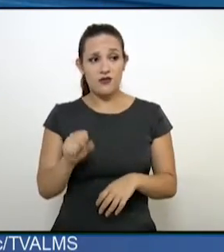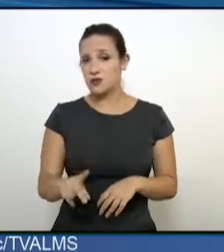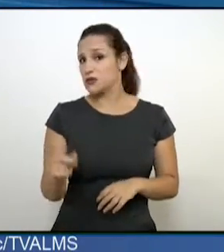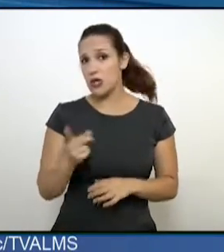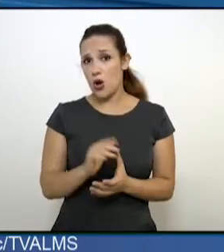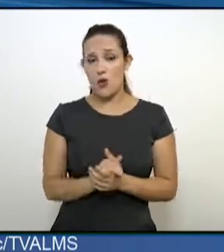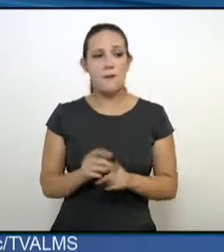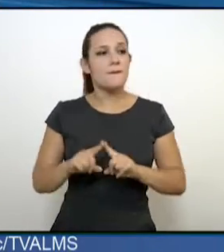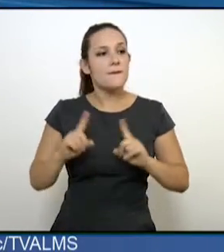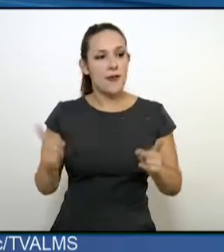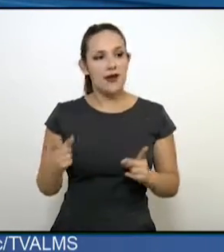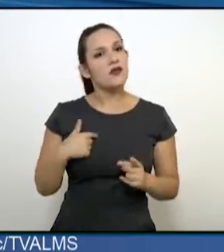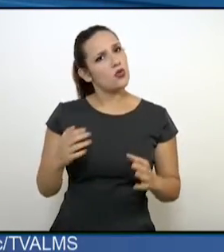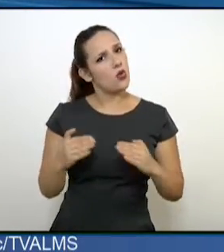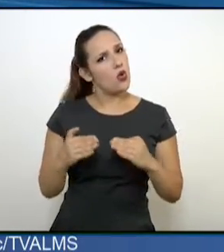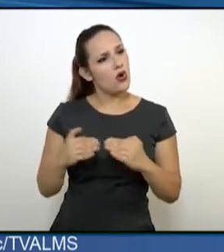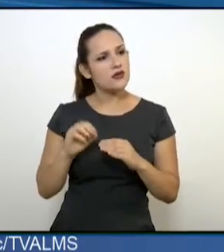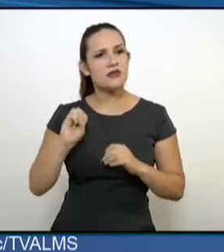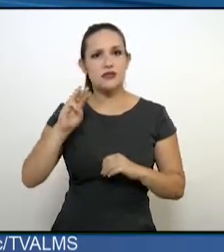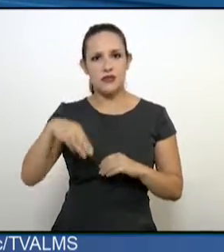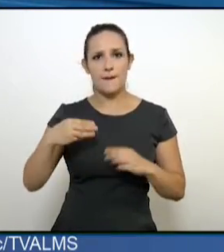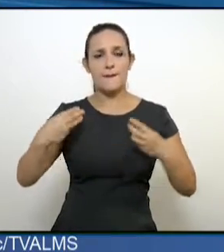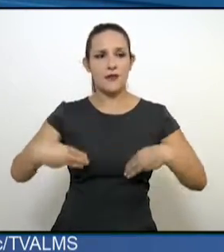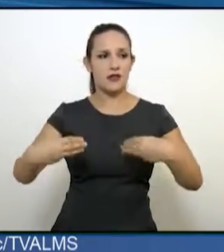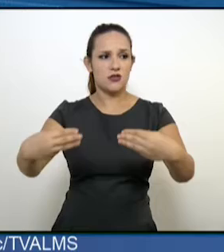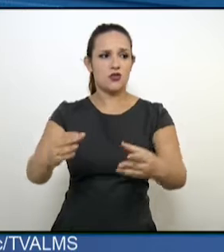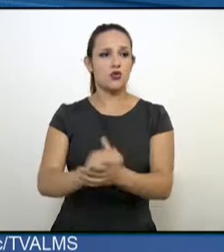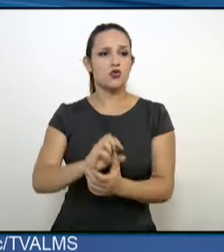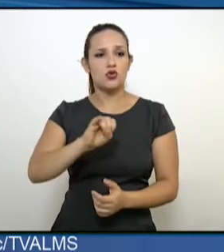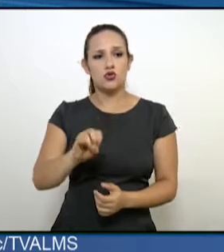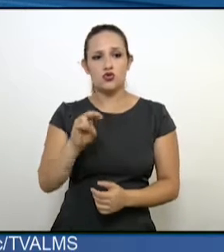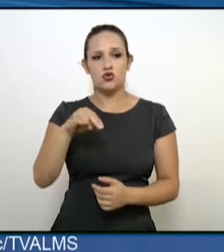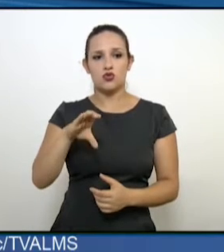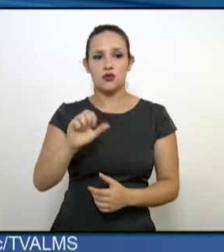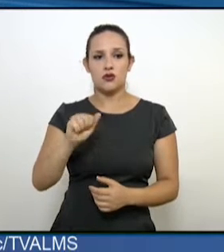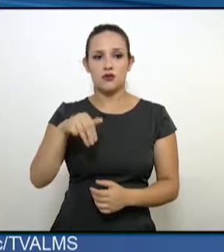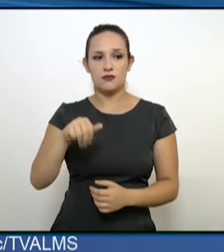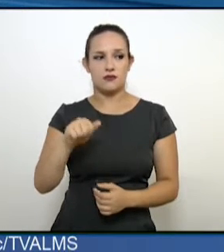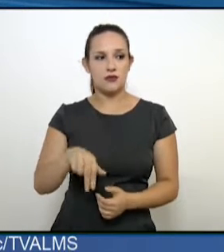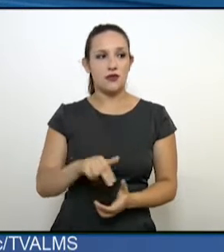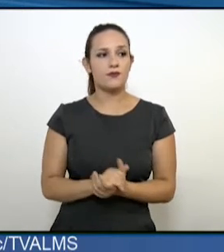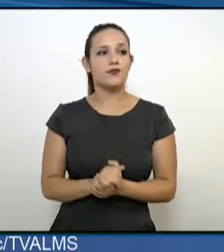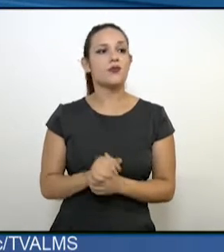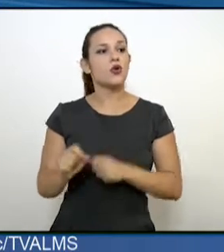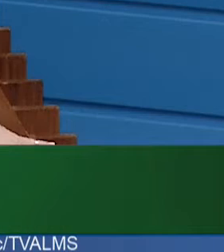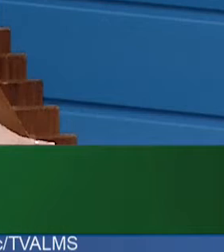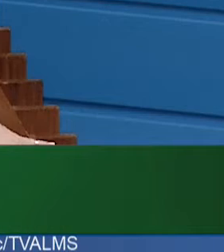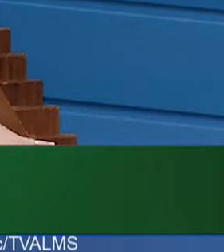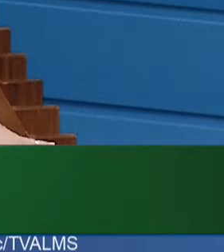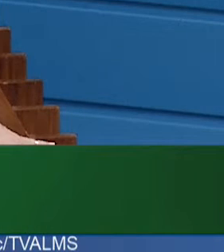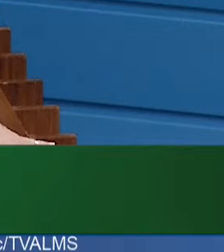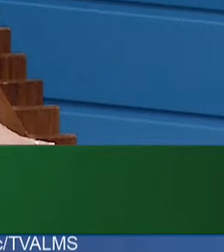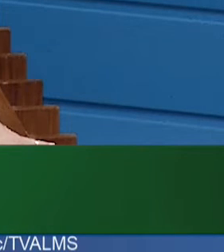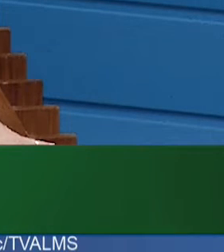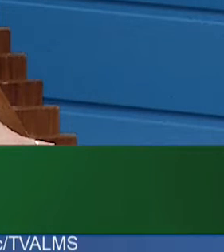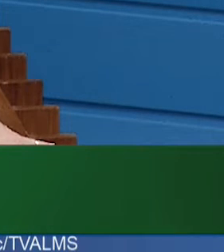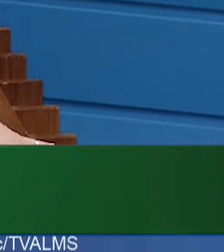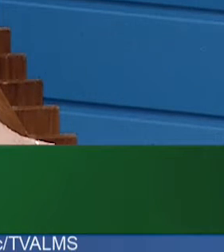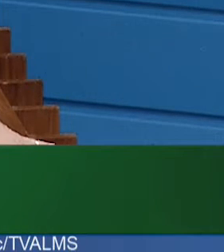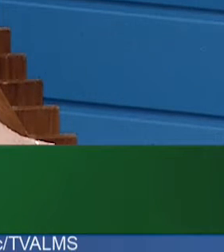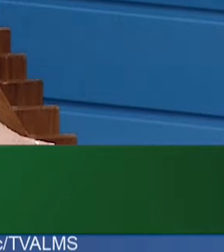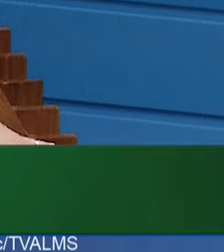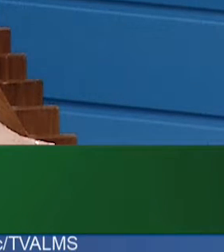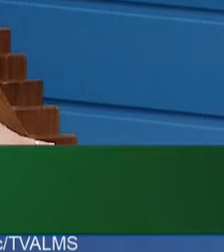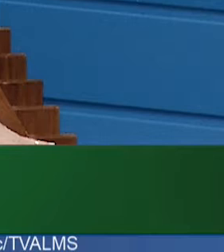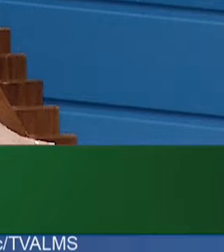já colocou as regras para que o Brasil possa realmente se sentir um pouco mais confiante na segurança. E quando